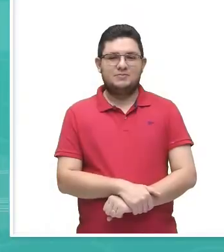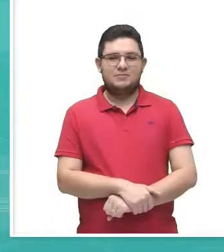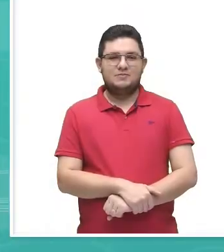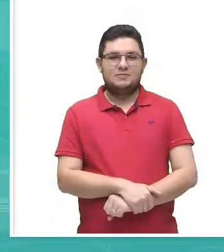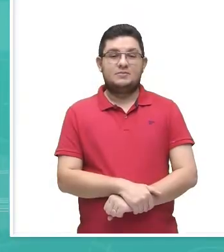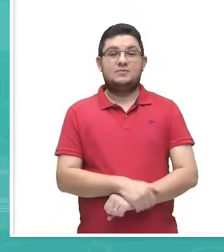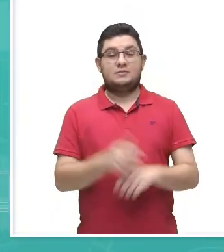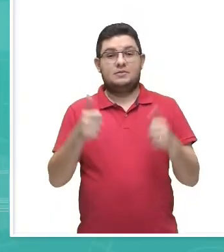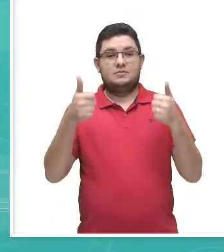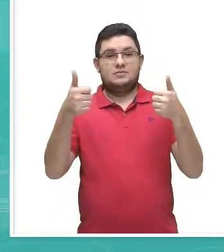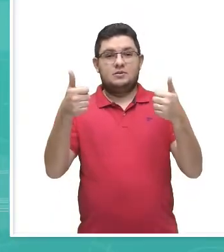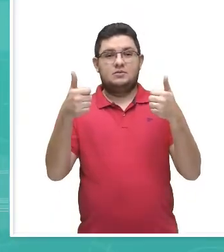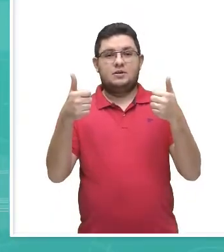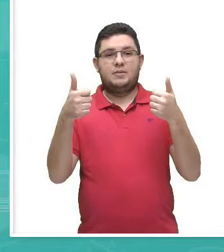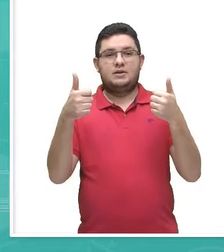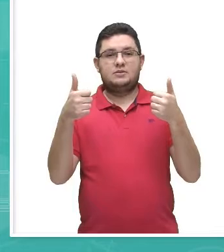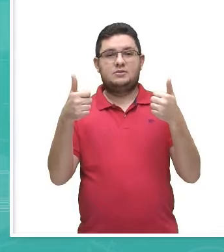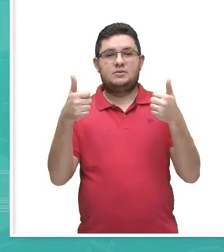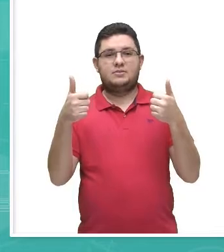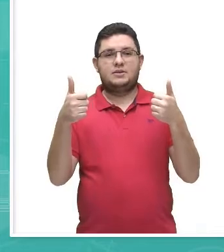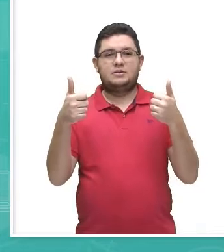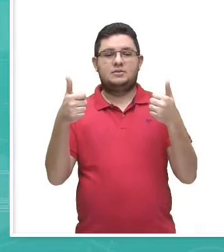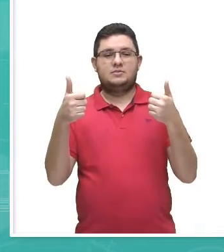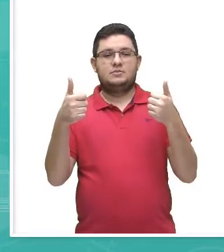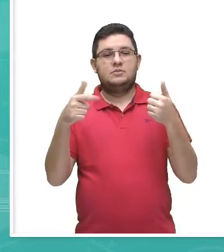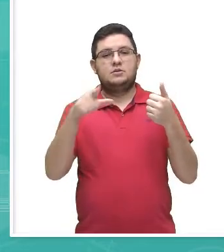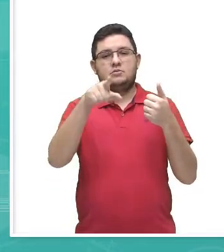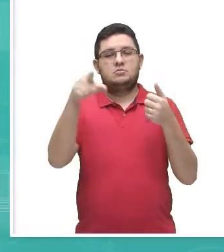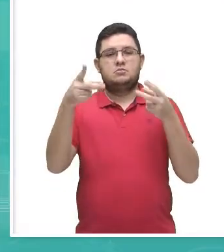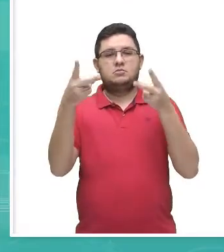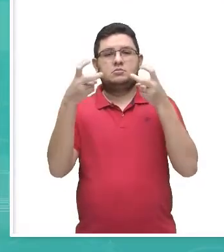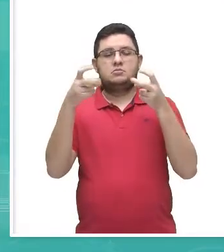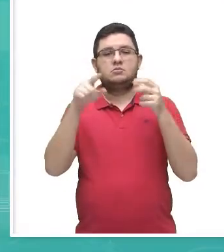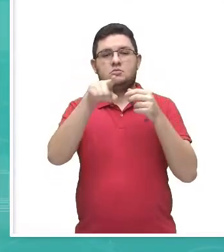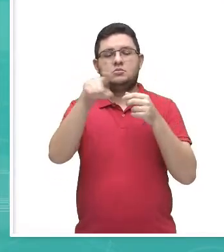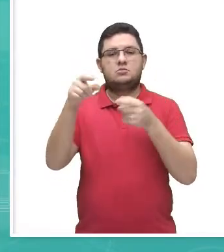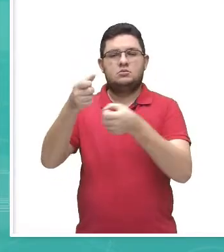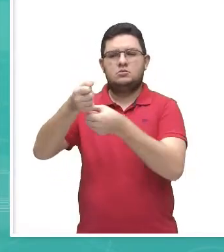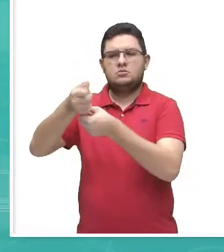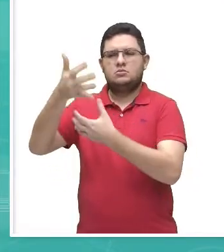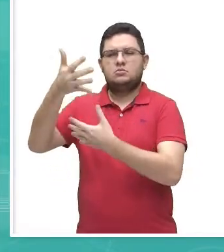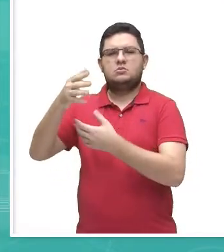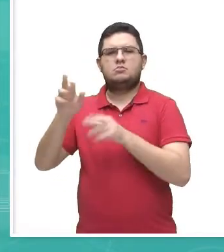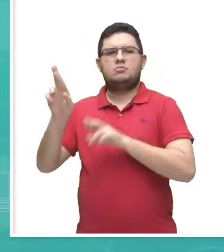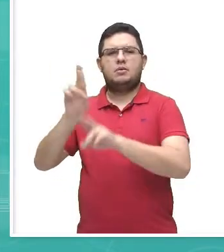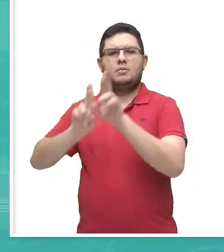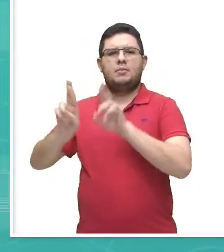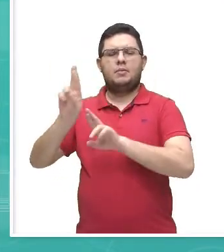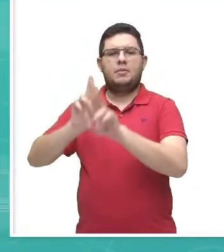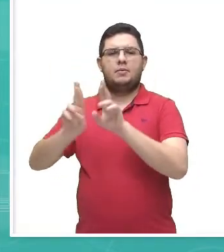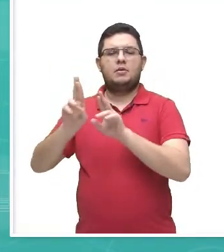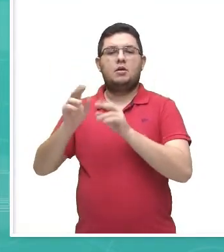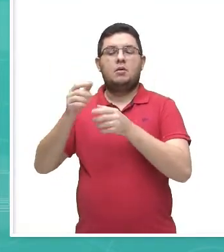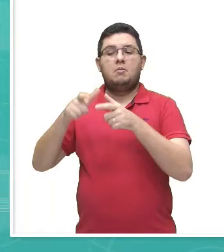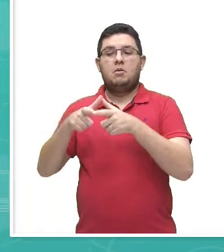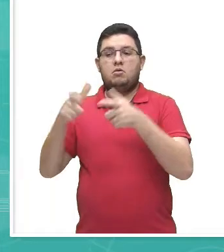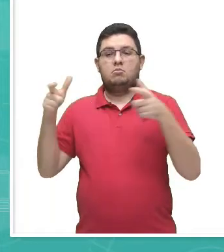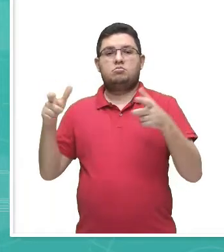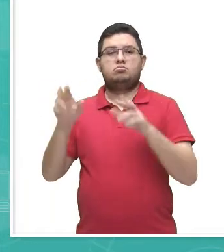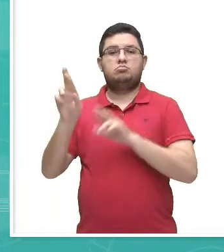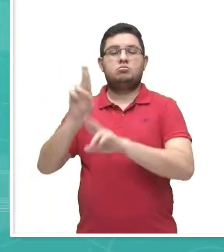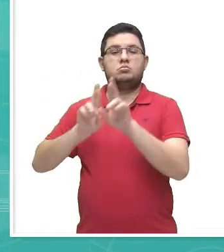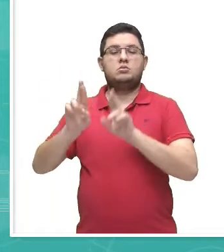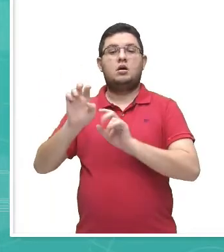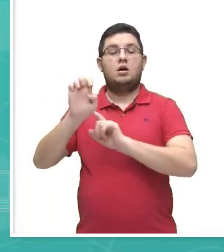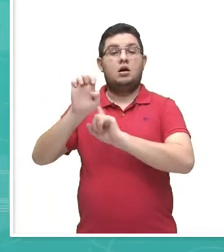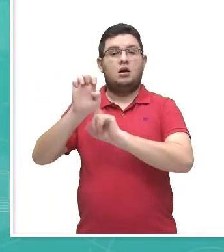Então, pessoal, conseguiram responder? Percebi aí, né, pelo chat aqui que vocês já conseguiram responder, né? A maioria ali foi na letra E.